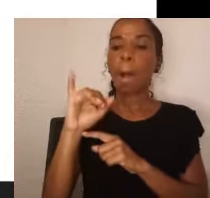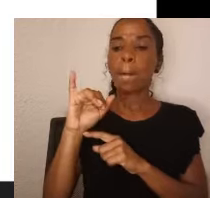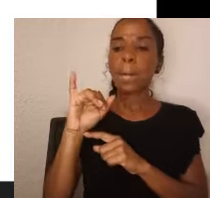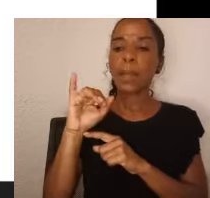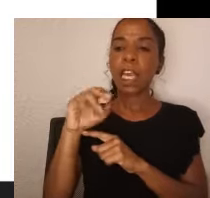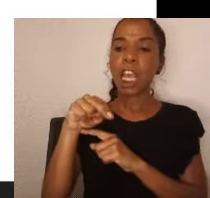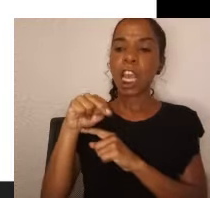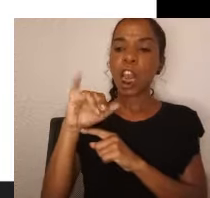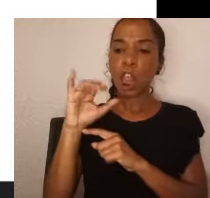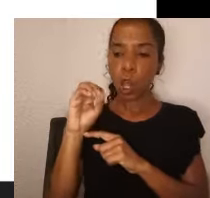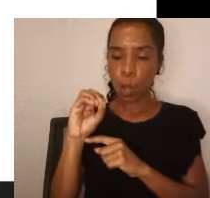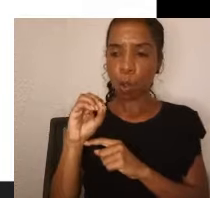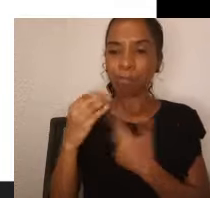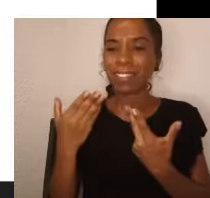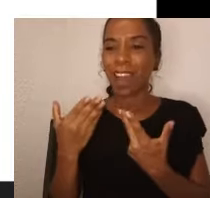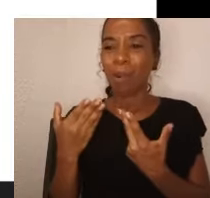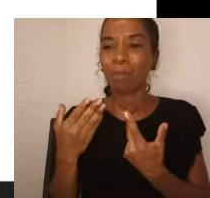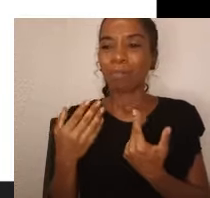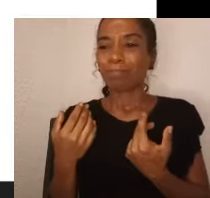se a função vai ser contínua